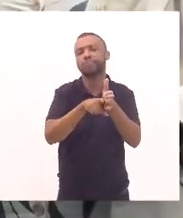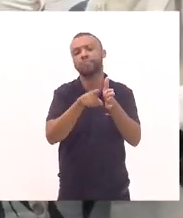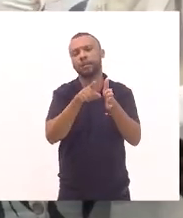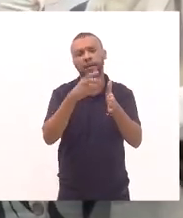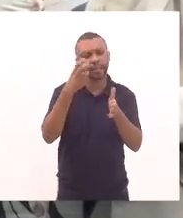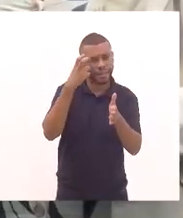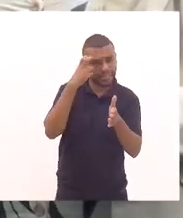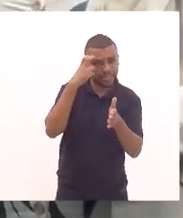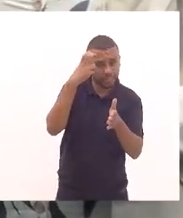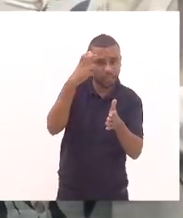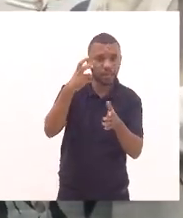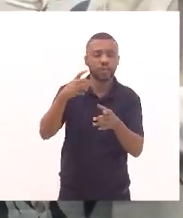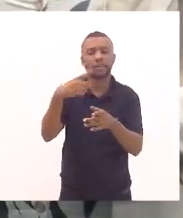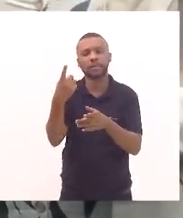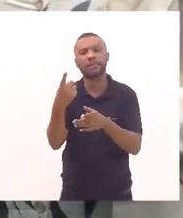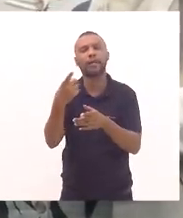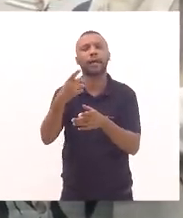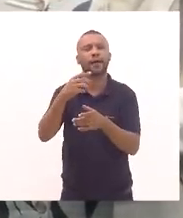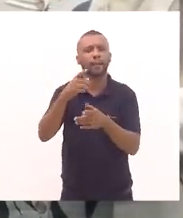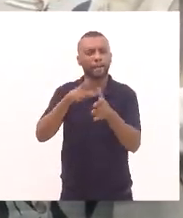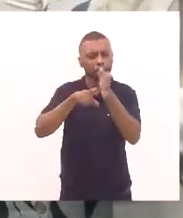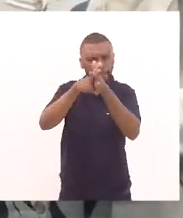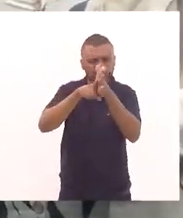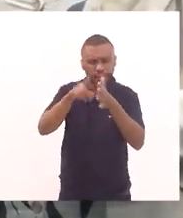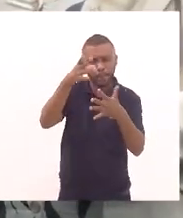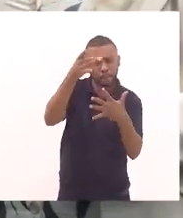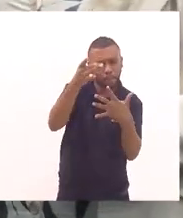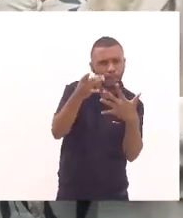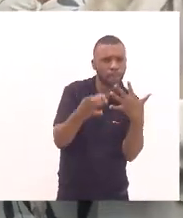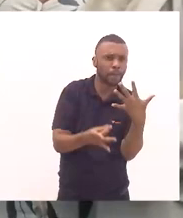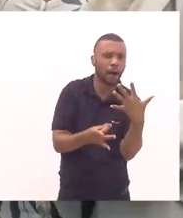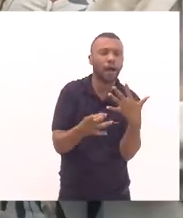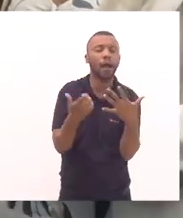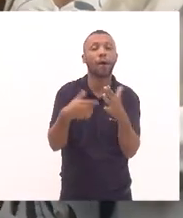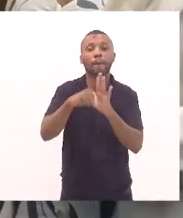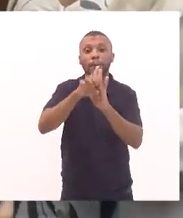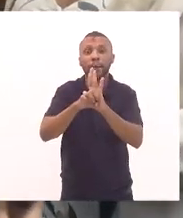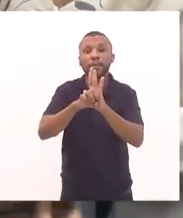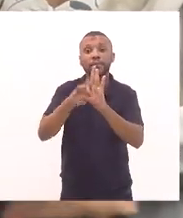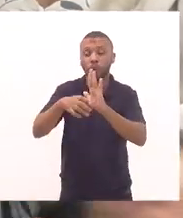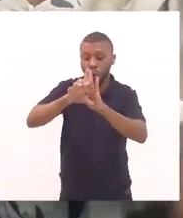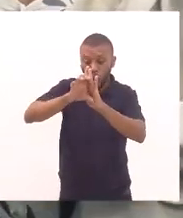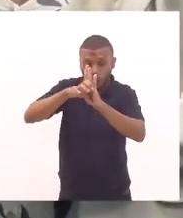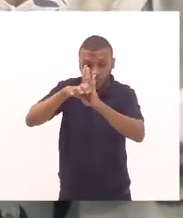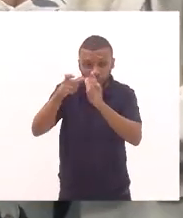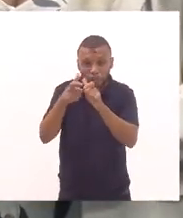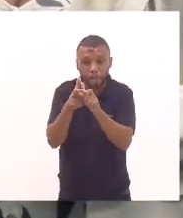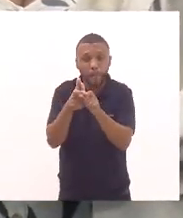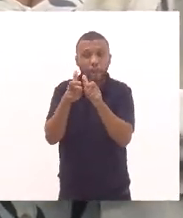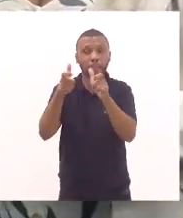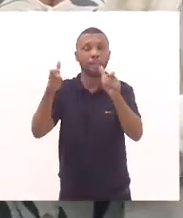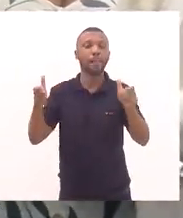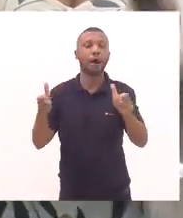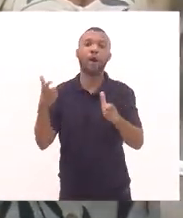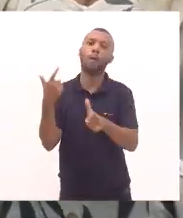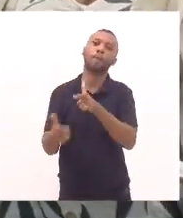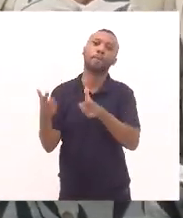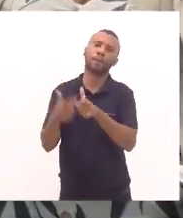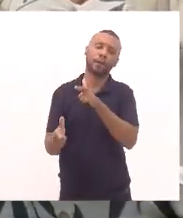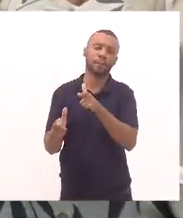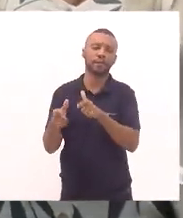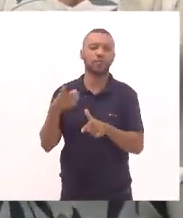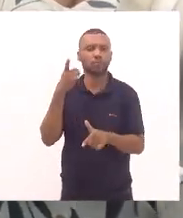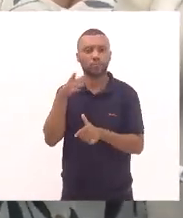na perícia. É uma emenda que amplia o conceito. O problema é que os deputados da